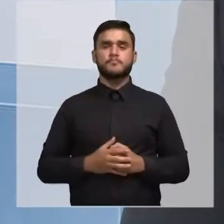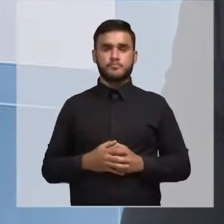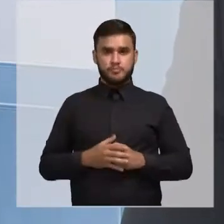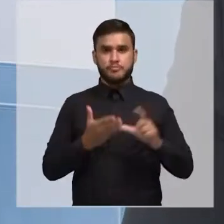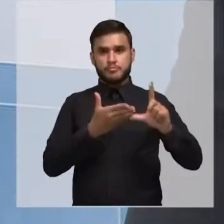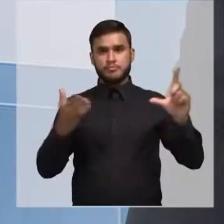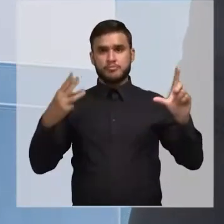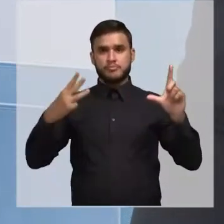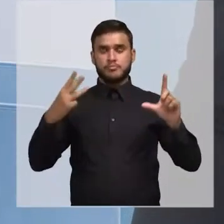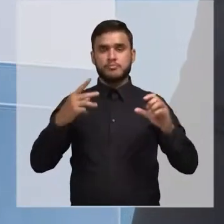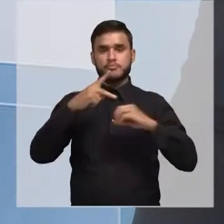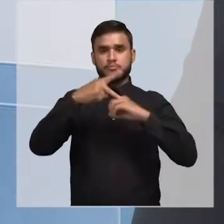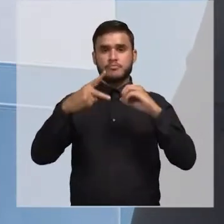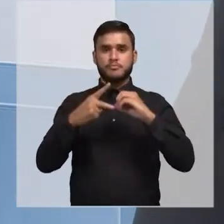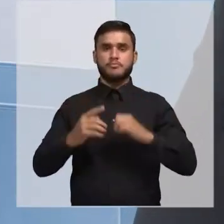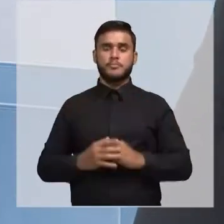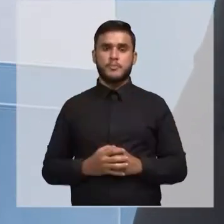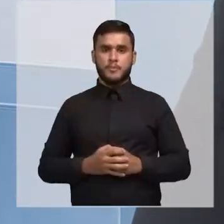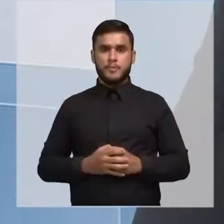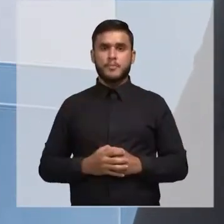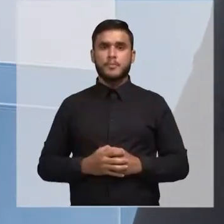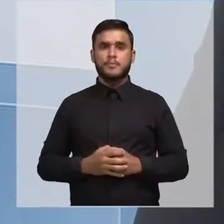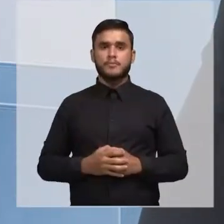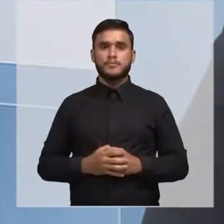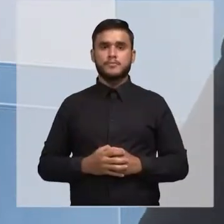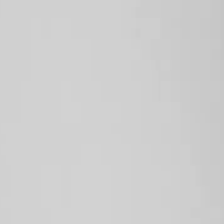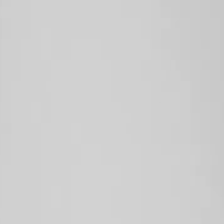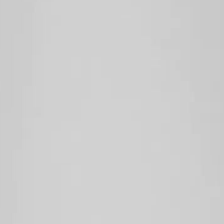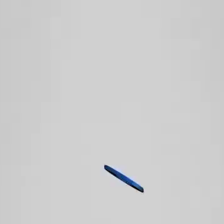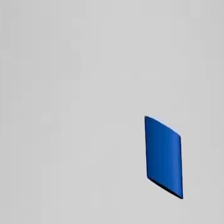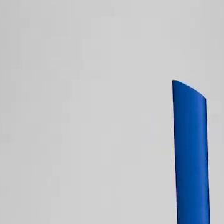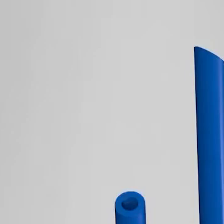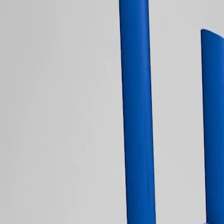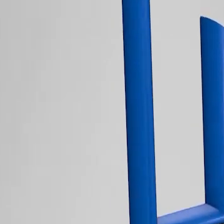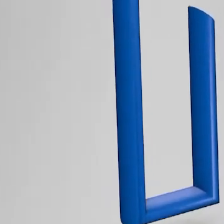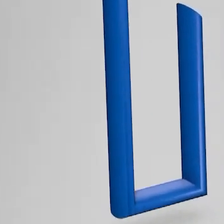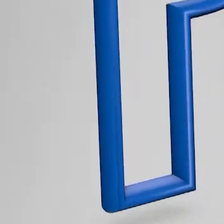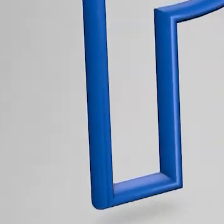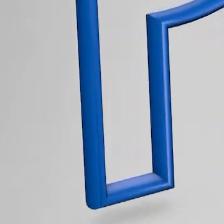último bloco do programa Pela Ordem. Até já.